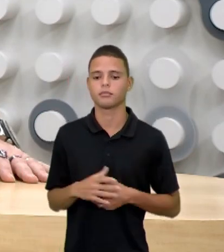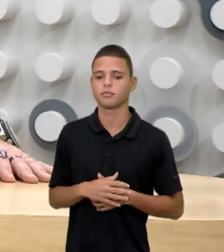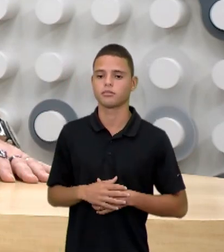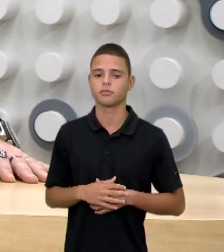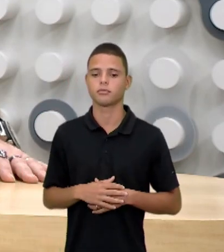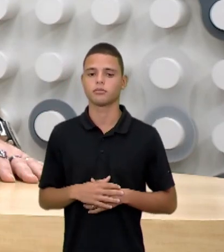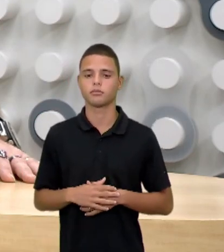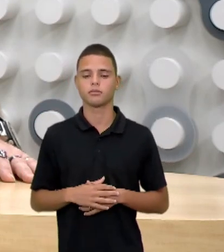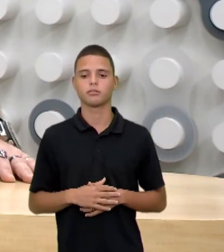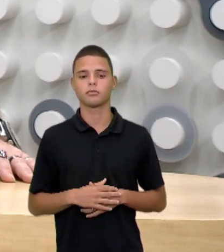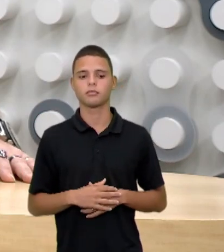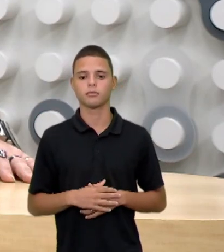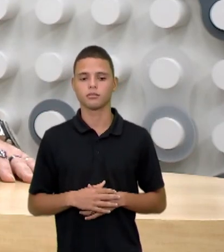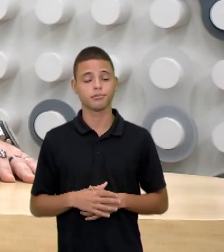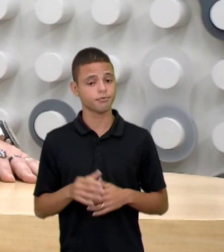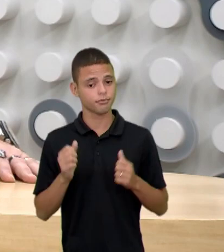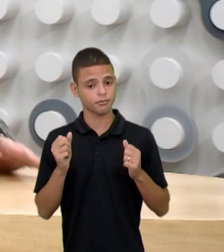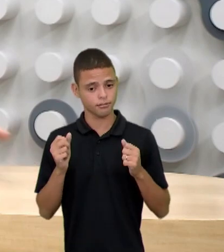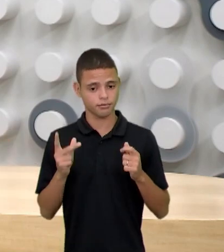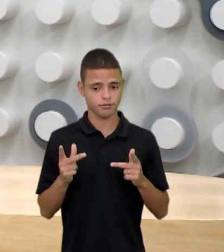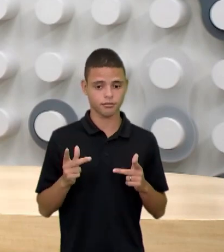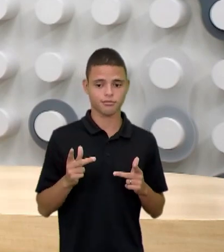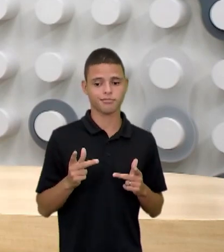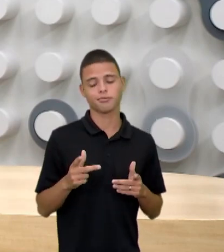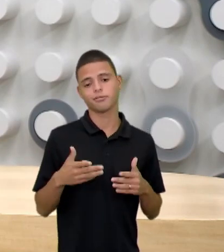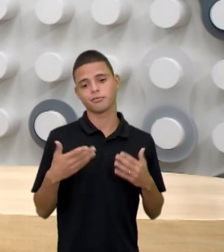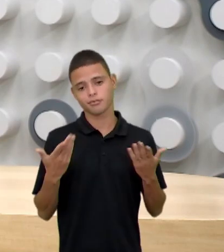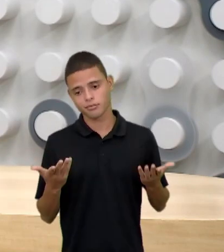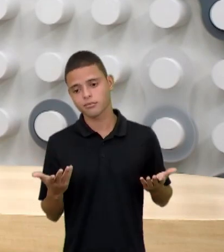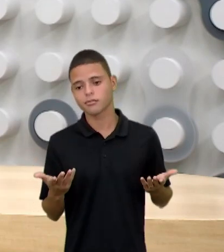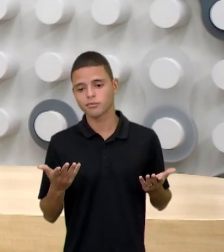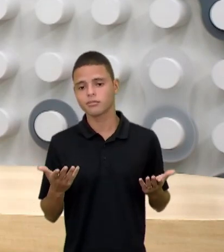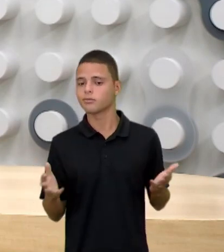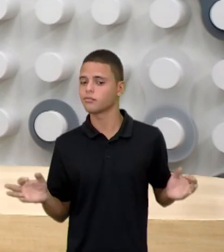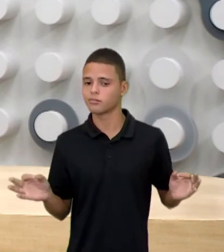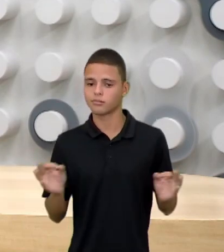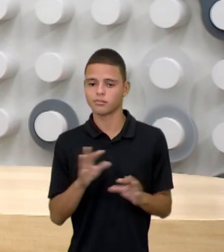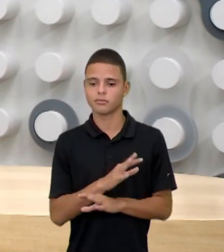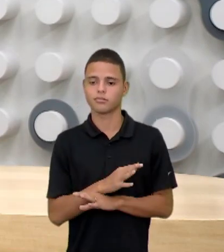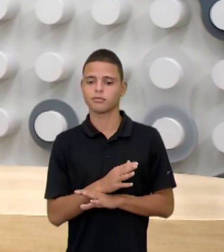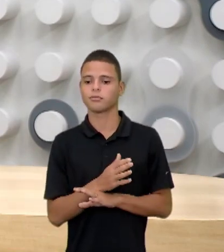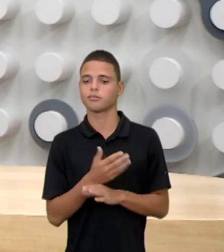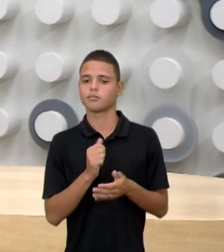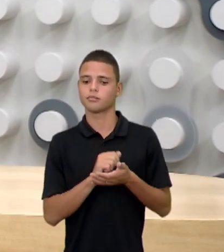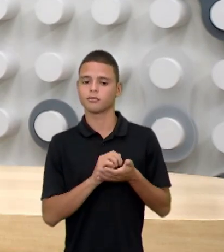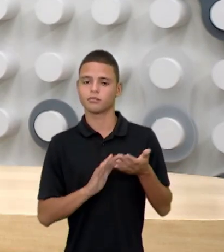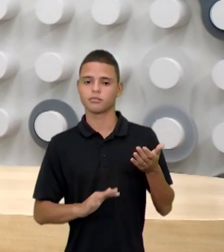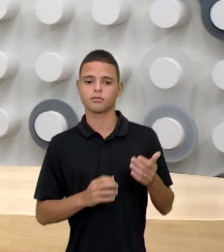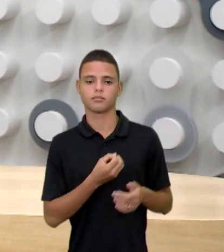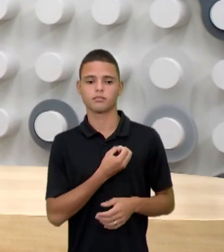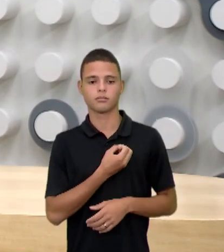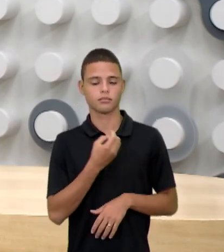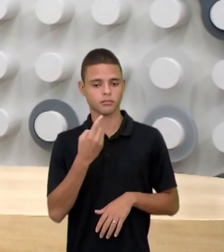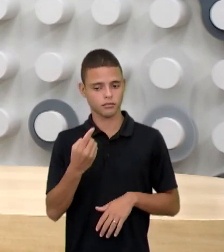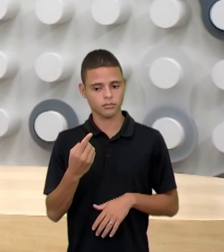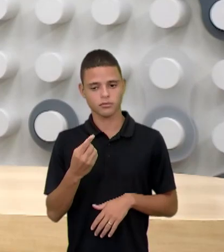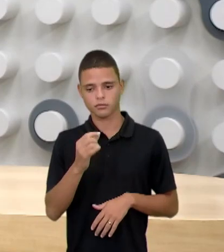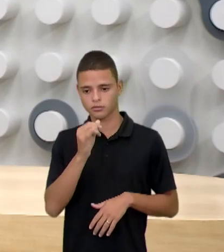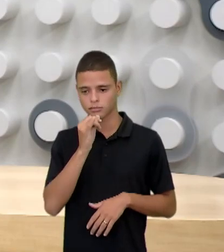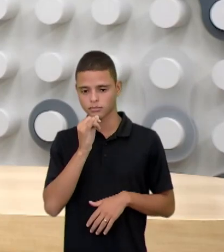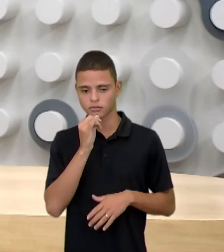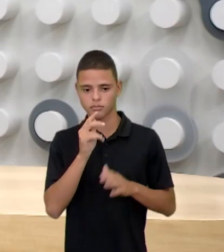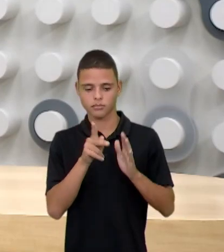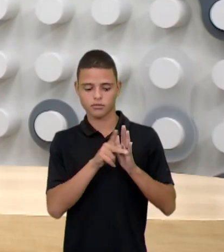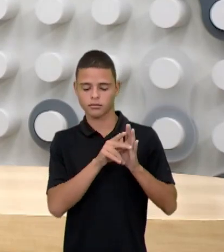do antropoceno. Tá certo, galerinha? Então é isso aí, pessoal. Nós estamos aí finalizando aí a atividade 1, né, dando exemplos aí